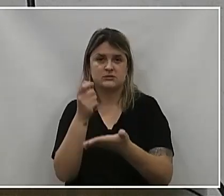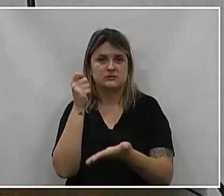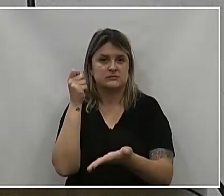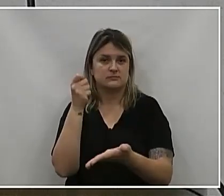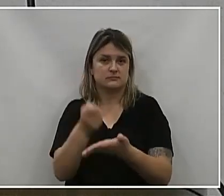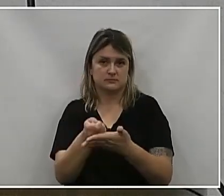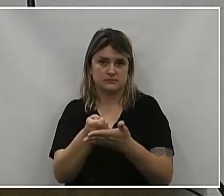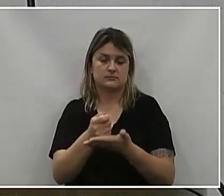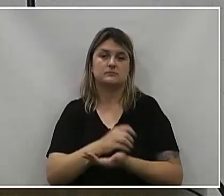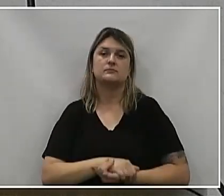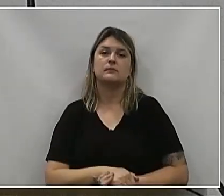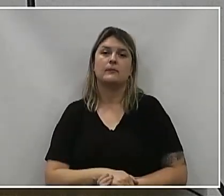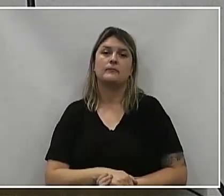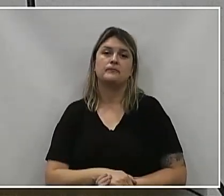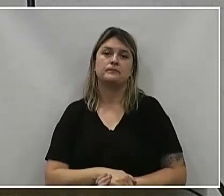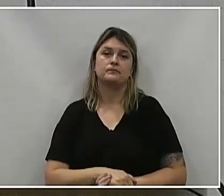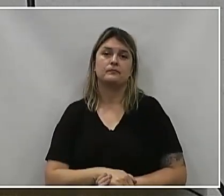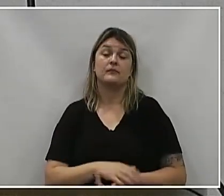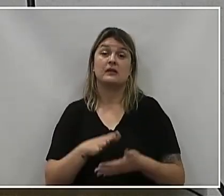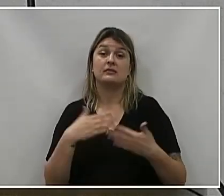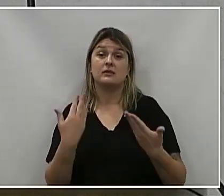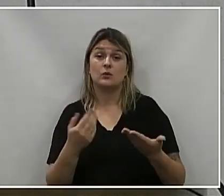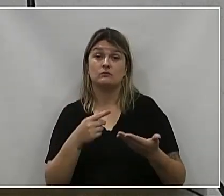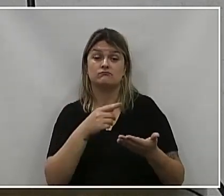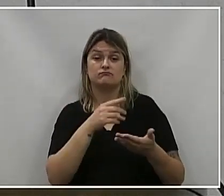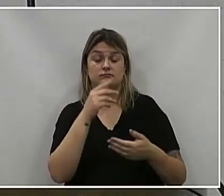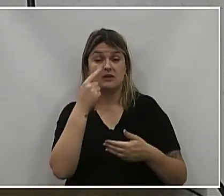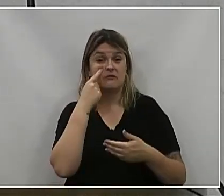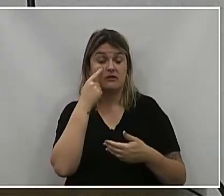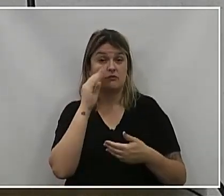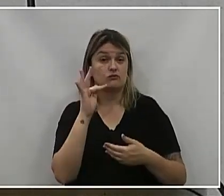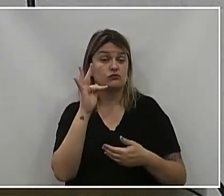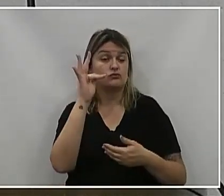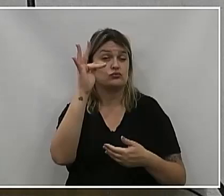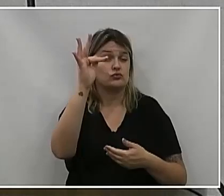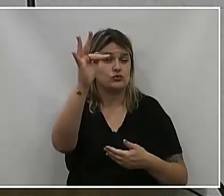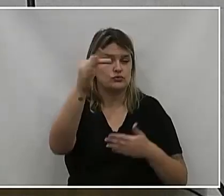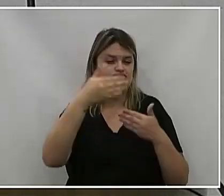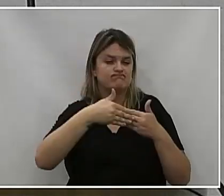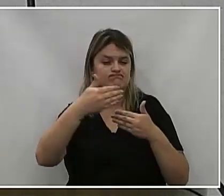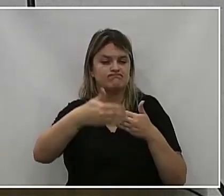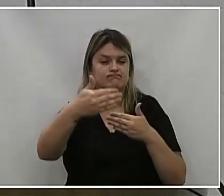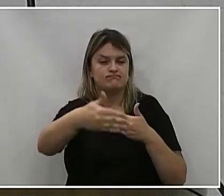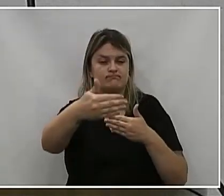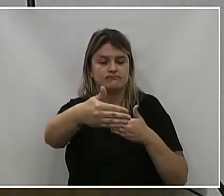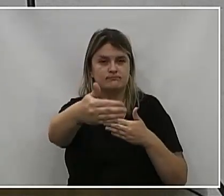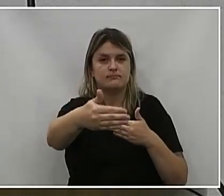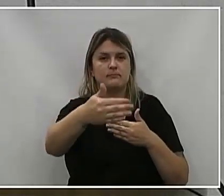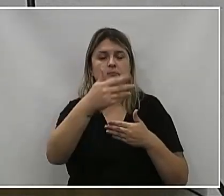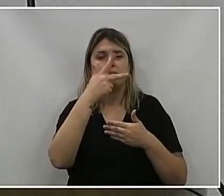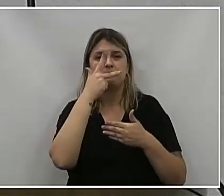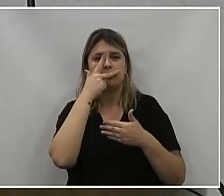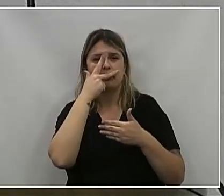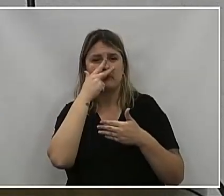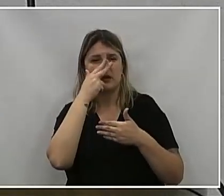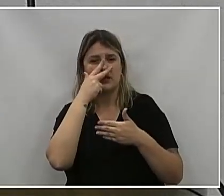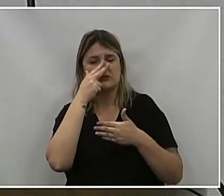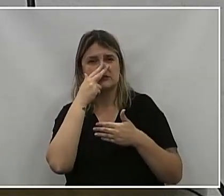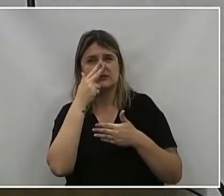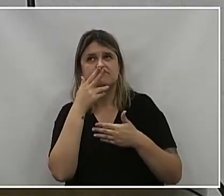serviço fosse assinada. Então, nessa projeção, nós ainda, de maneira muito